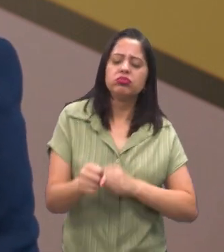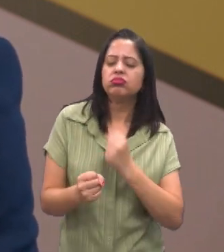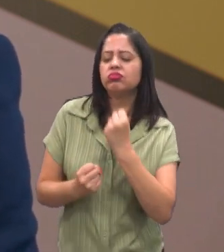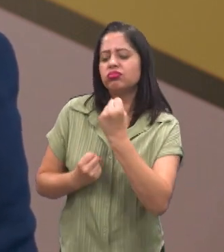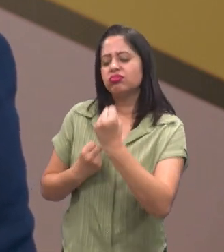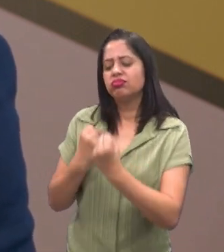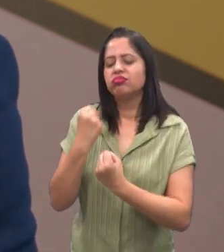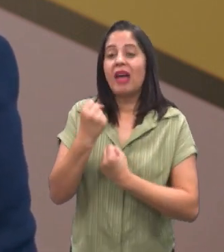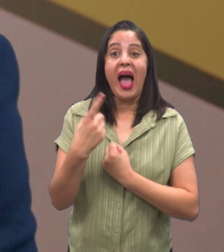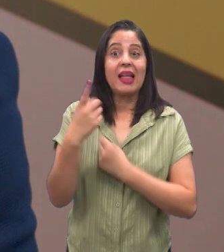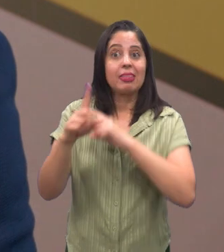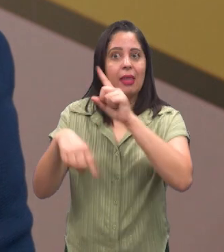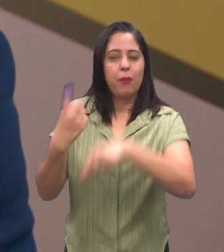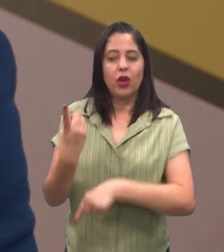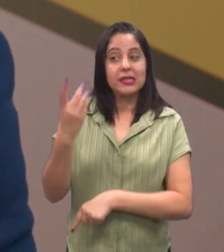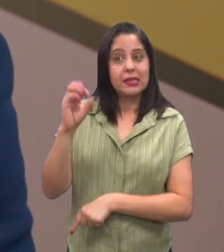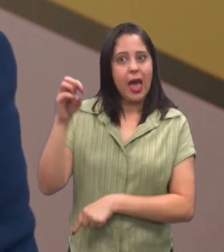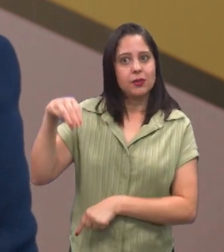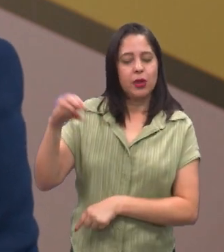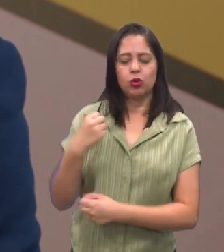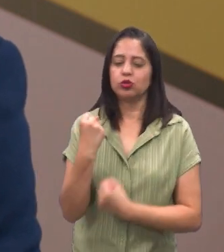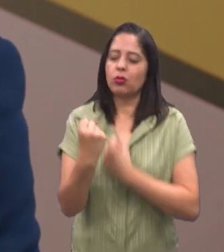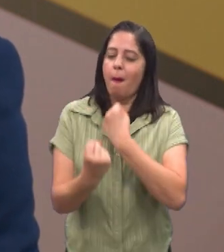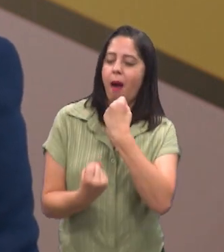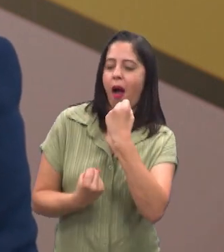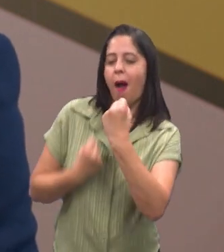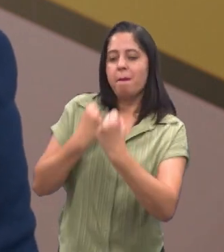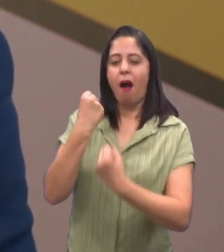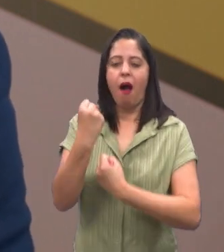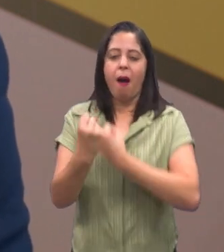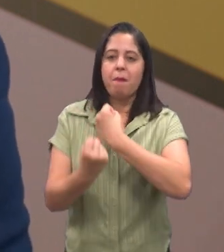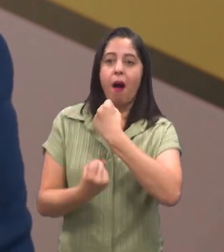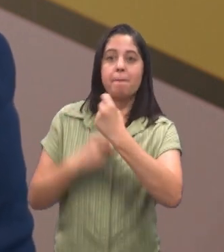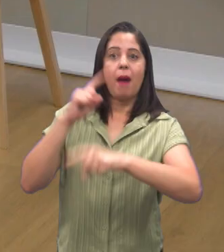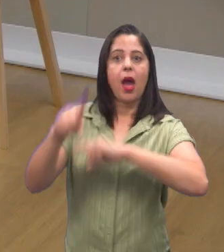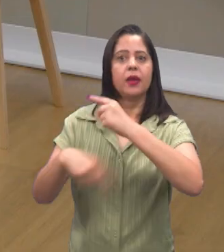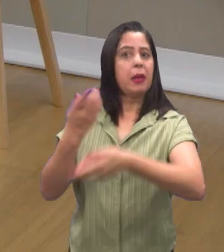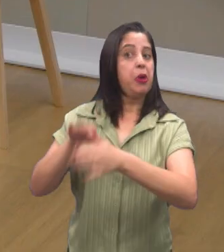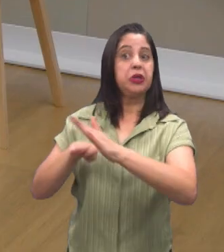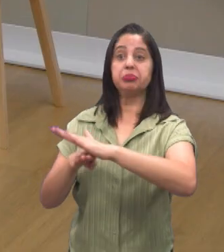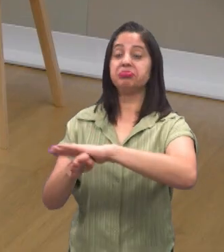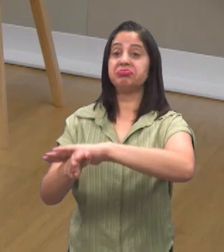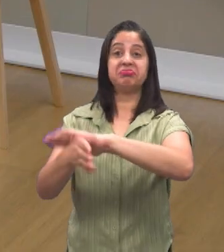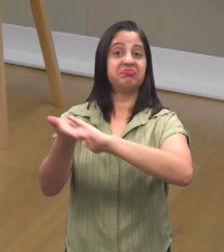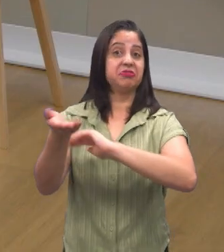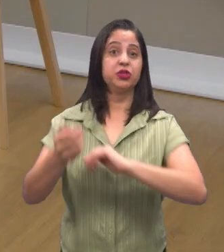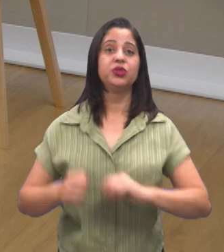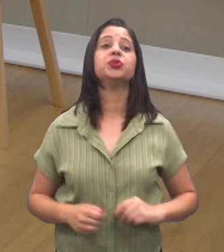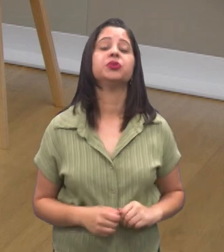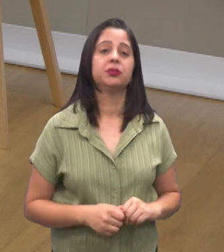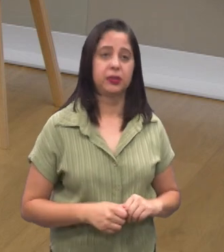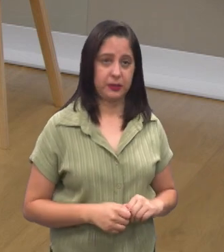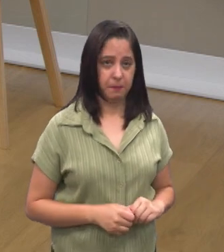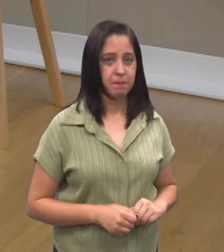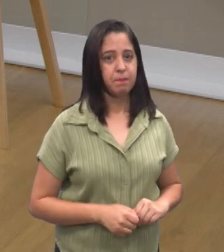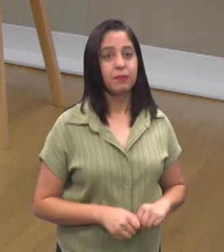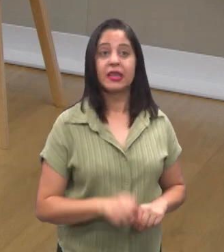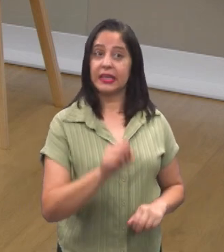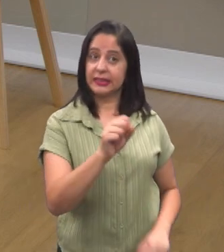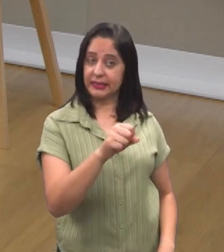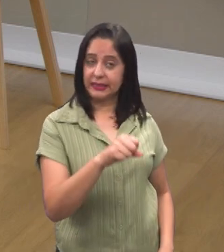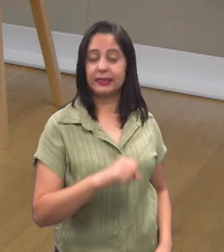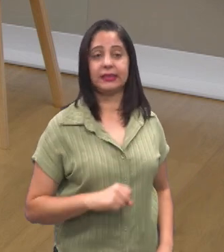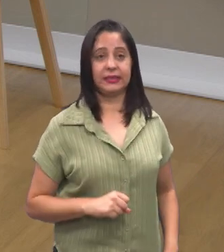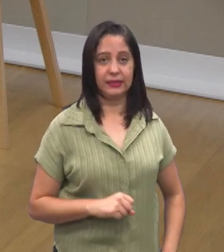e vai aumentando para 10, devagarzinho, até a pessoa entrar no ritmo e virar um hábito. E alguns assuntos ali que a Marcela falou que são muito importantes. Primeiro,